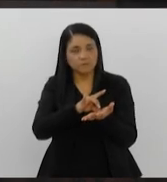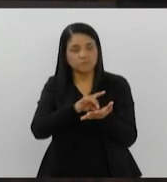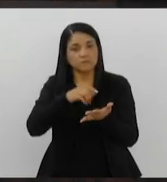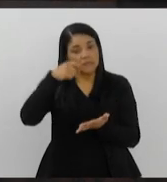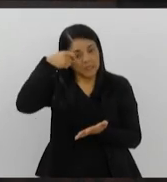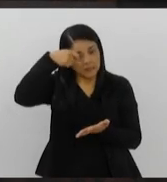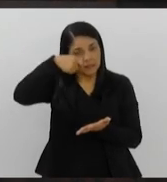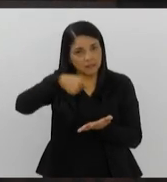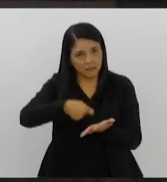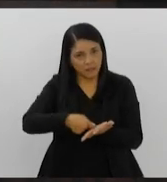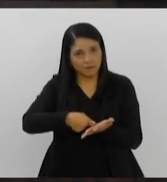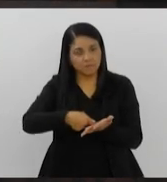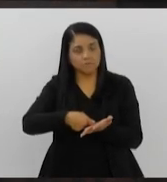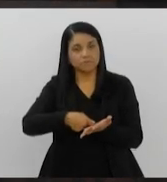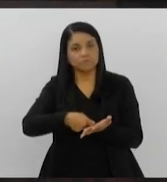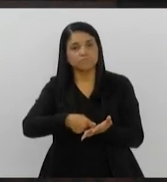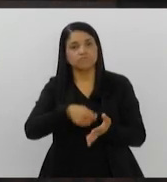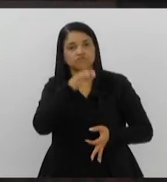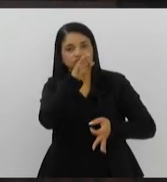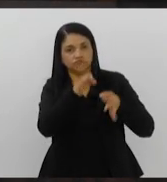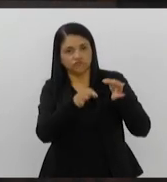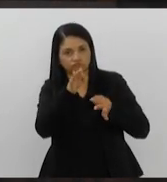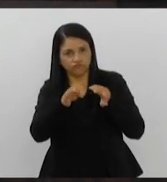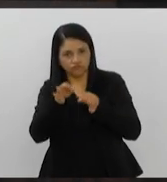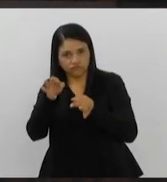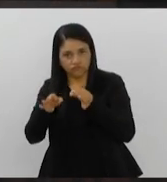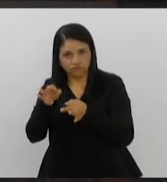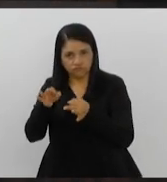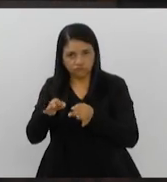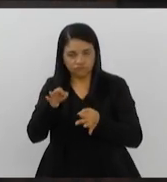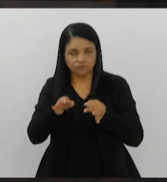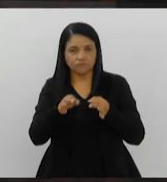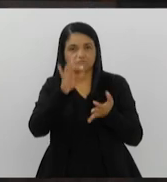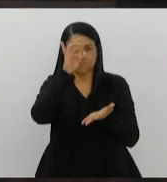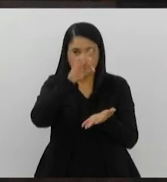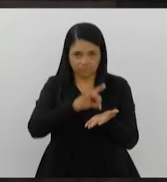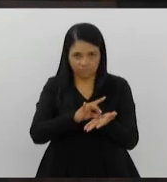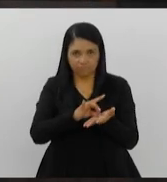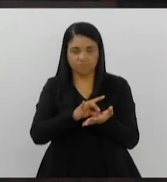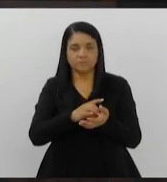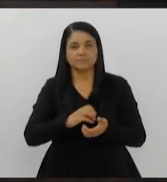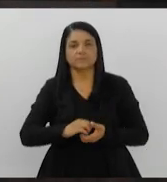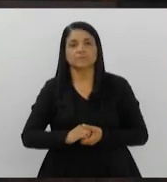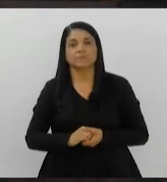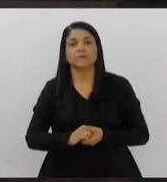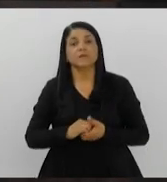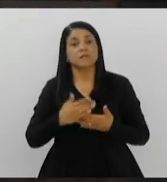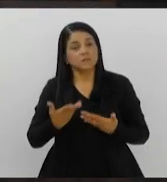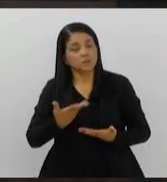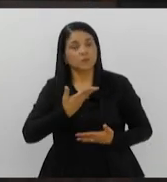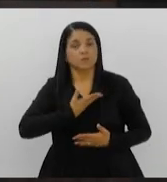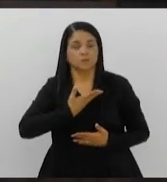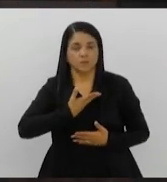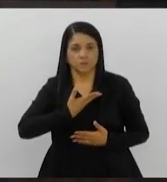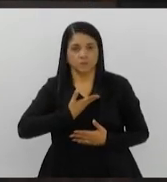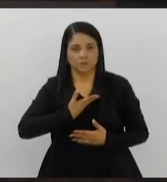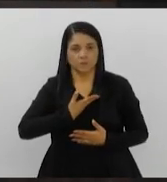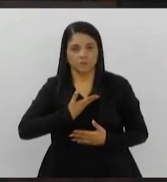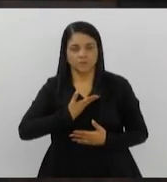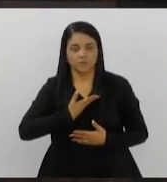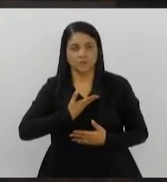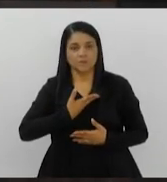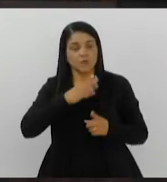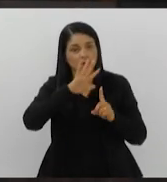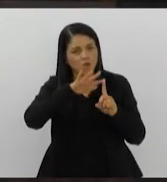determinação de estabelecer a verdadeira justiça assim meu amigo essa